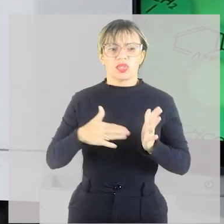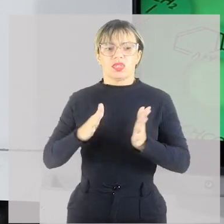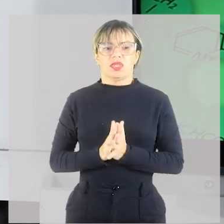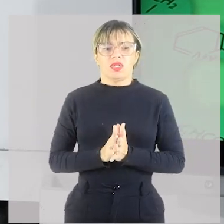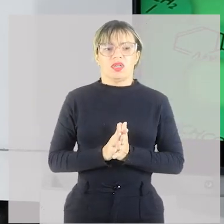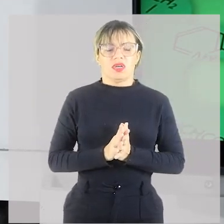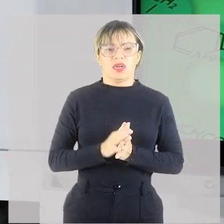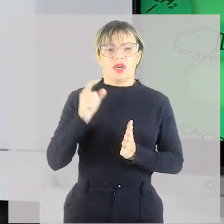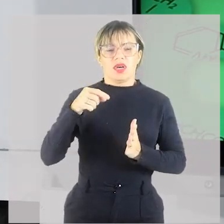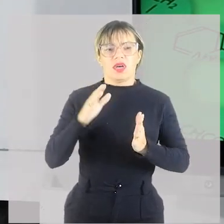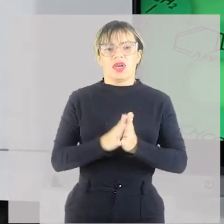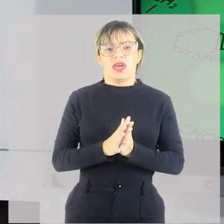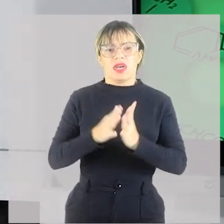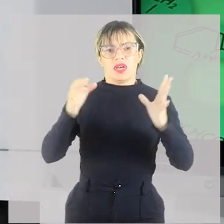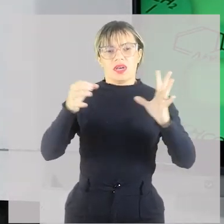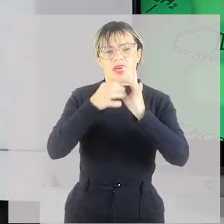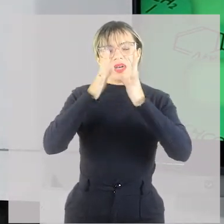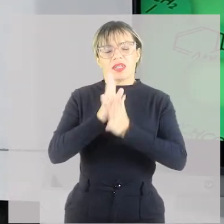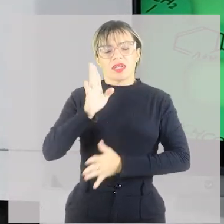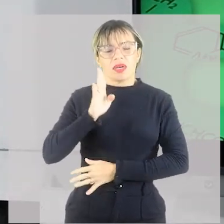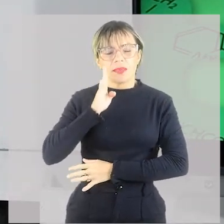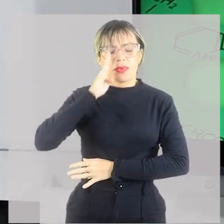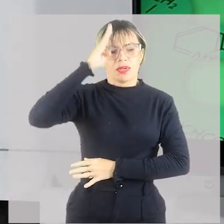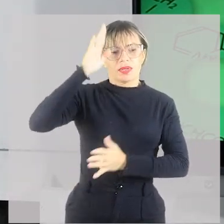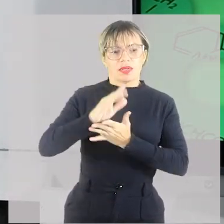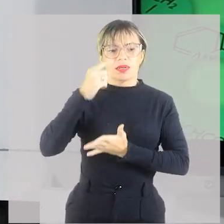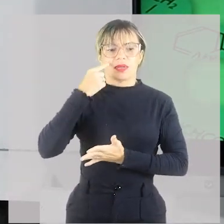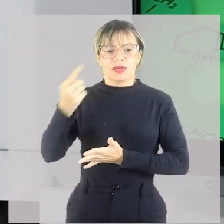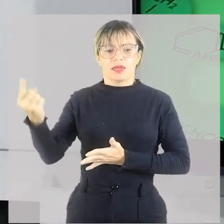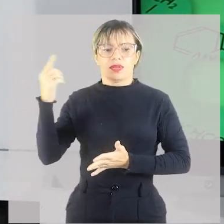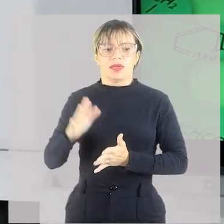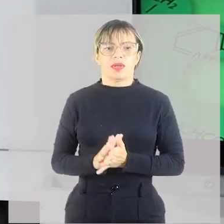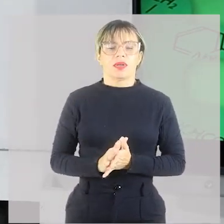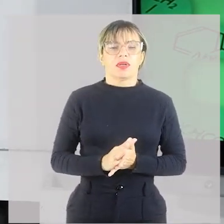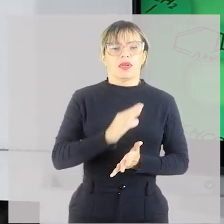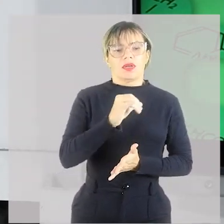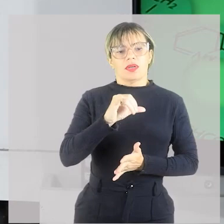é a cadeia principal, ó. Então ele é o cis,